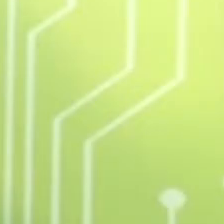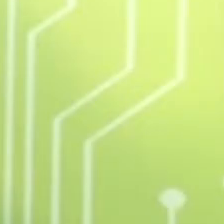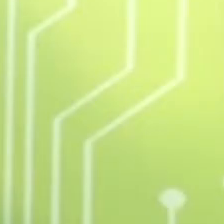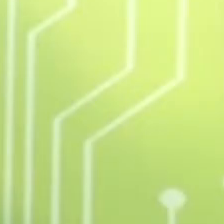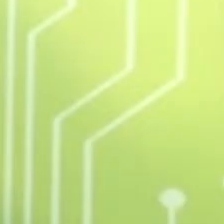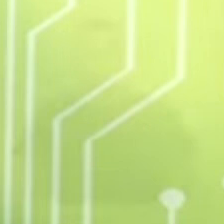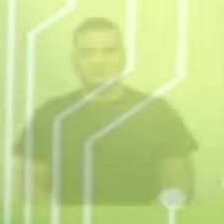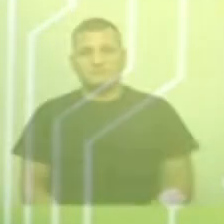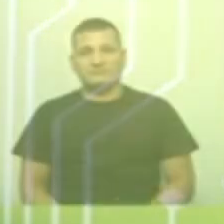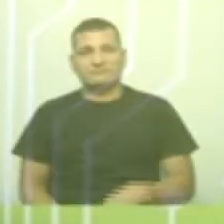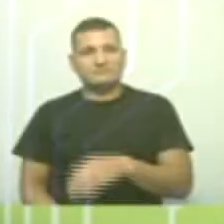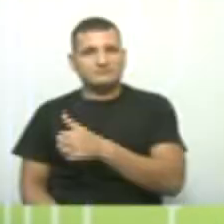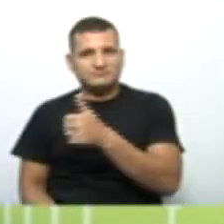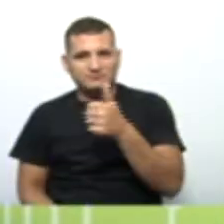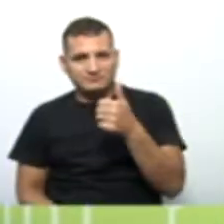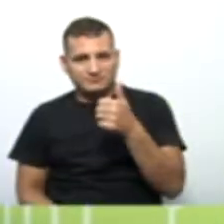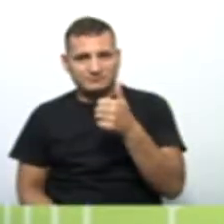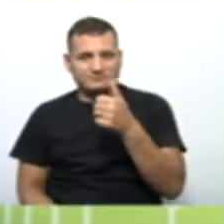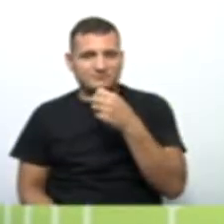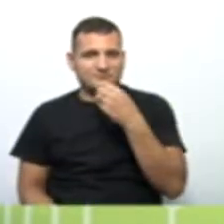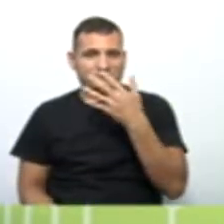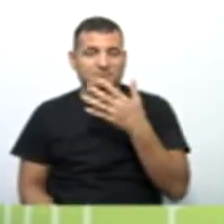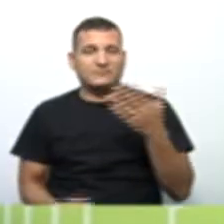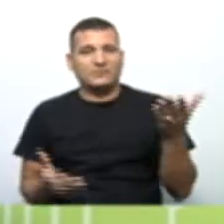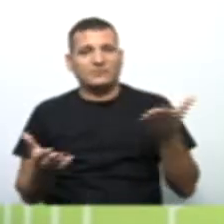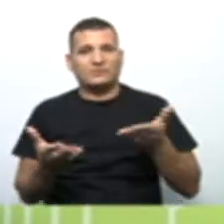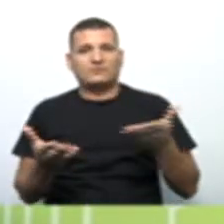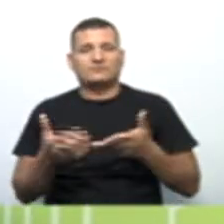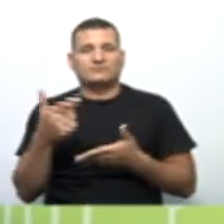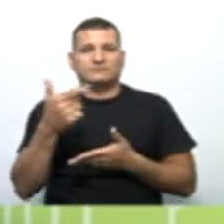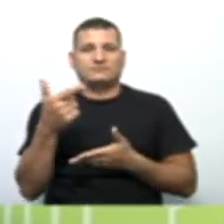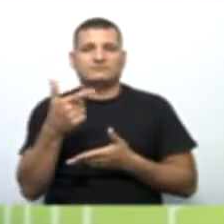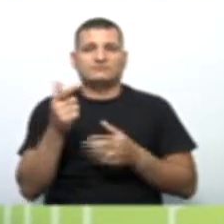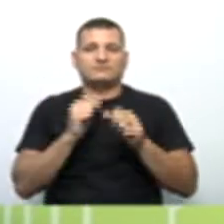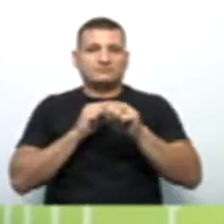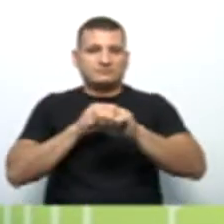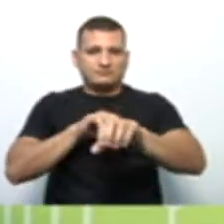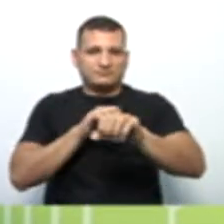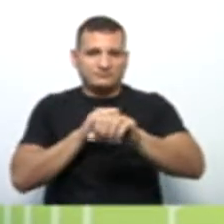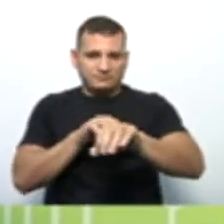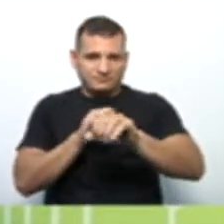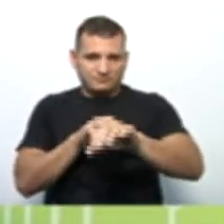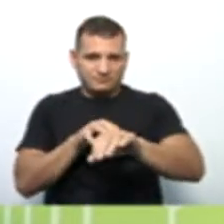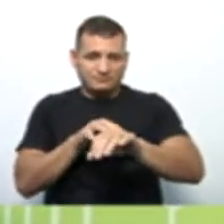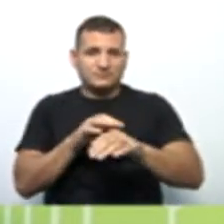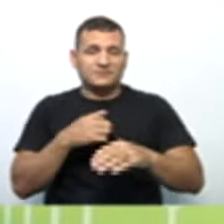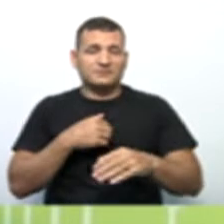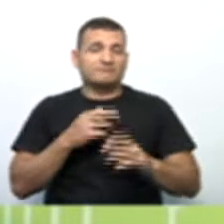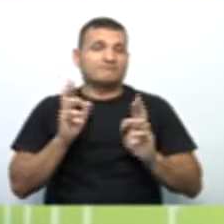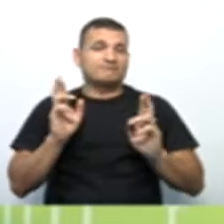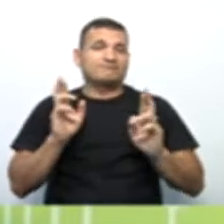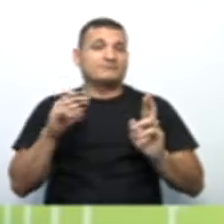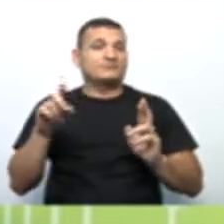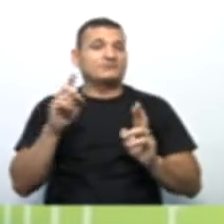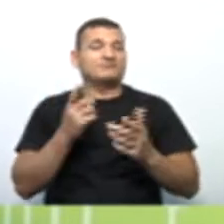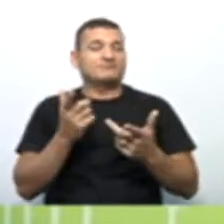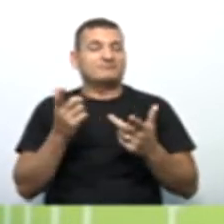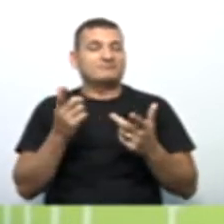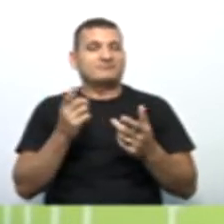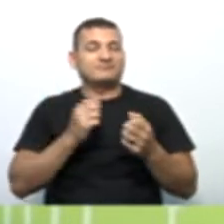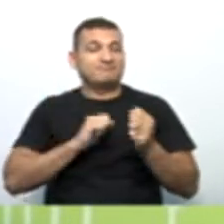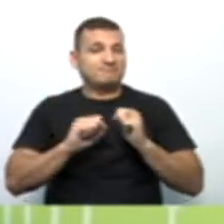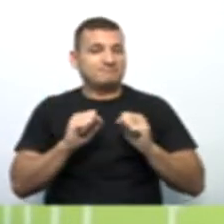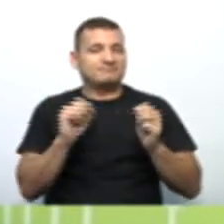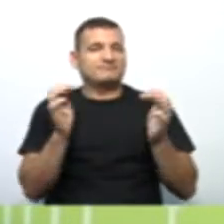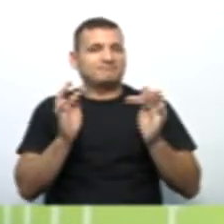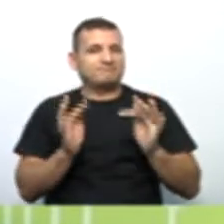ei pessoal estão de volta a nossa segunda aula é isso aí você esteja animado você estava na aula passada é que vocês